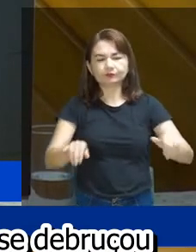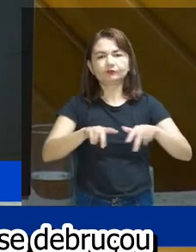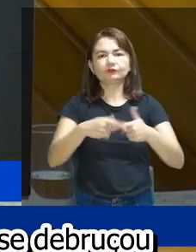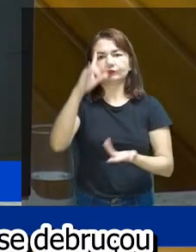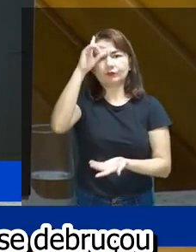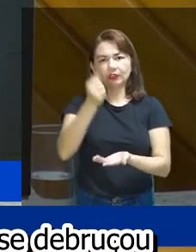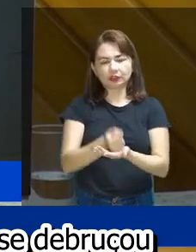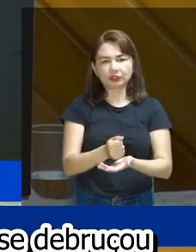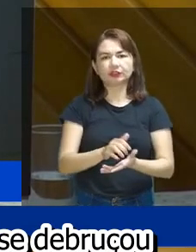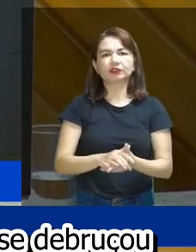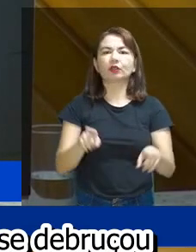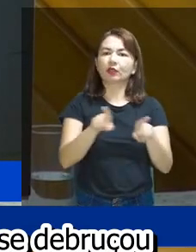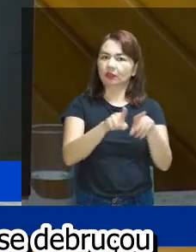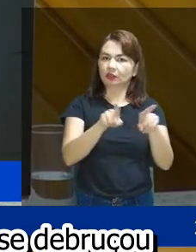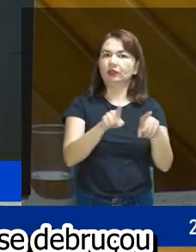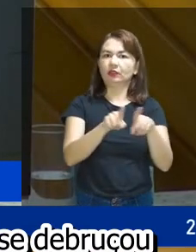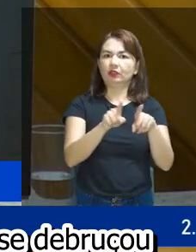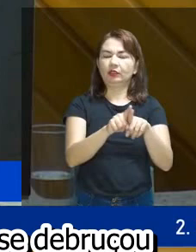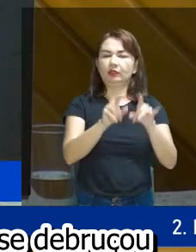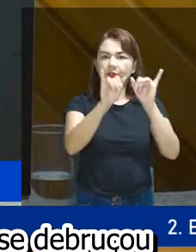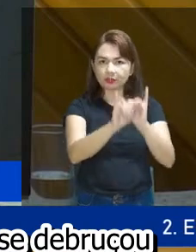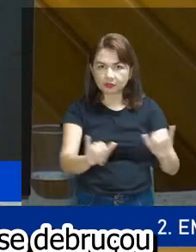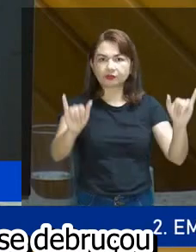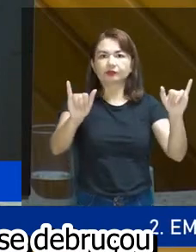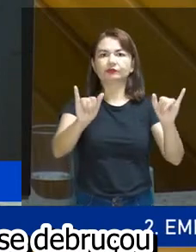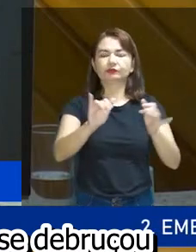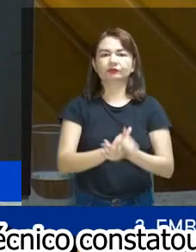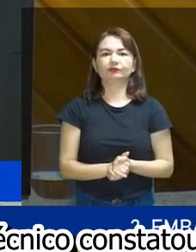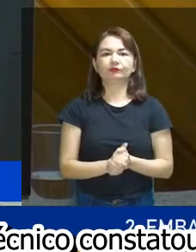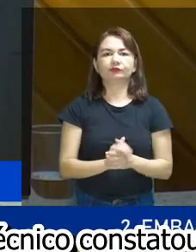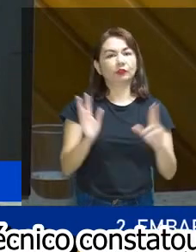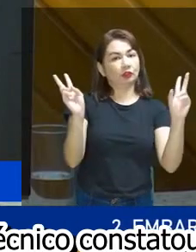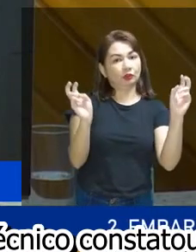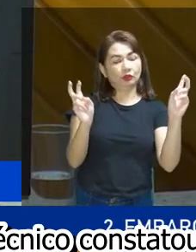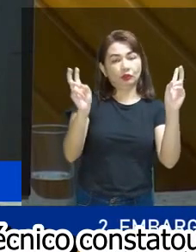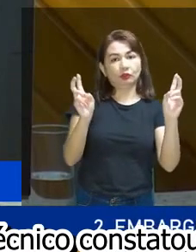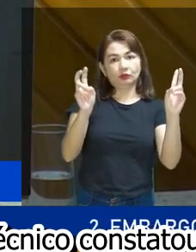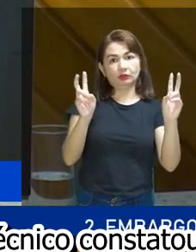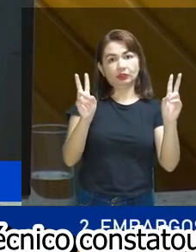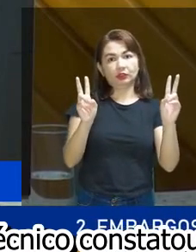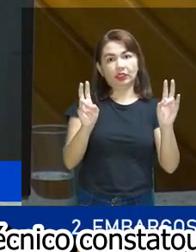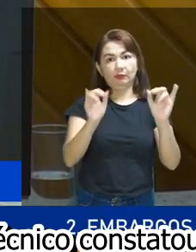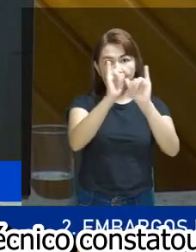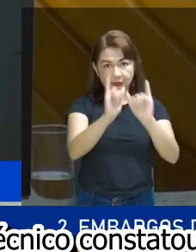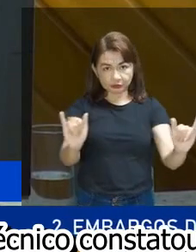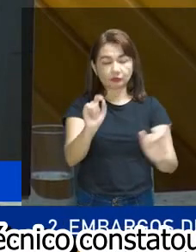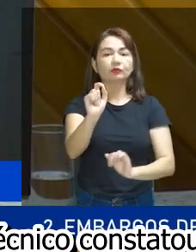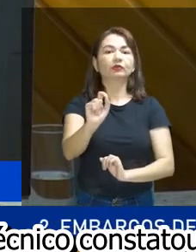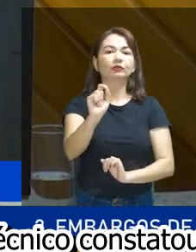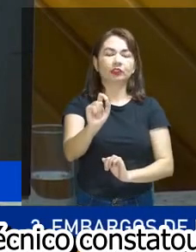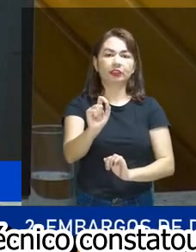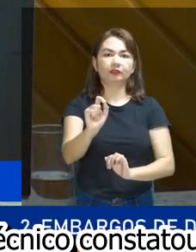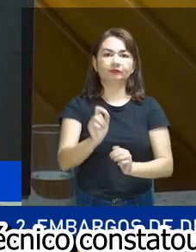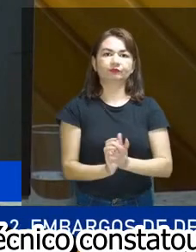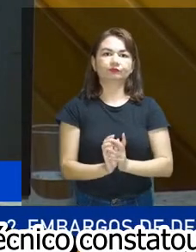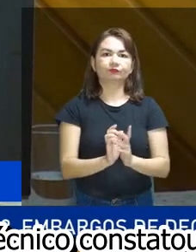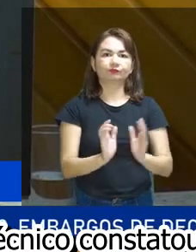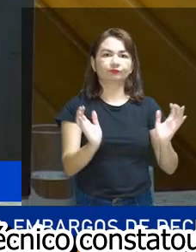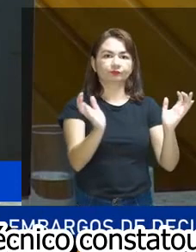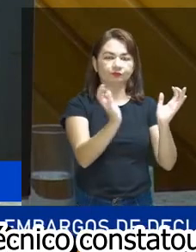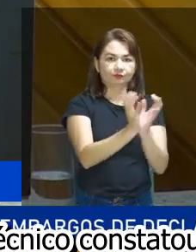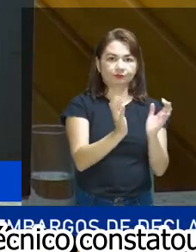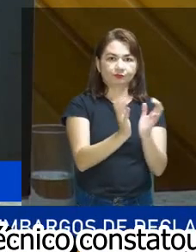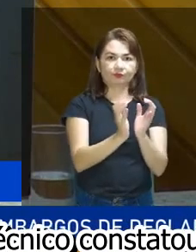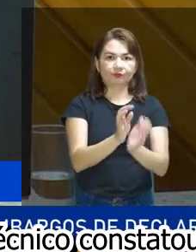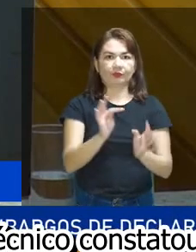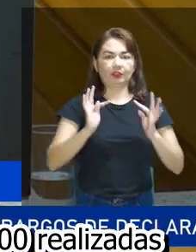decisão impugnada também se debruçou expressamente sobre o tema e consignou que o órgão técnico